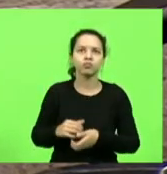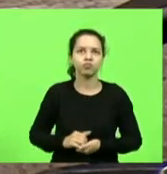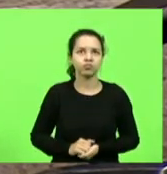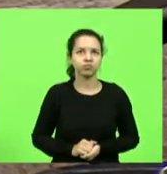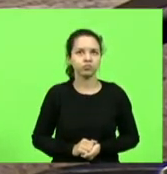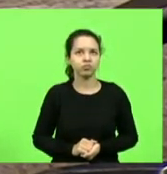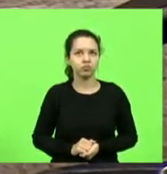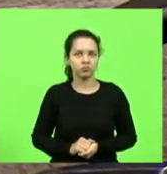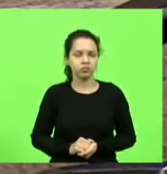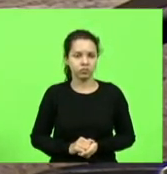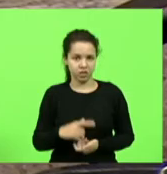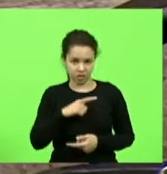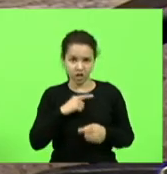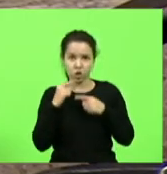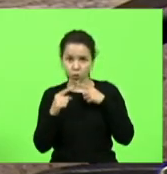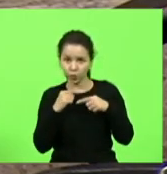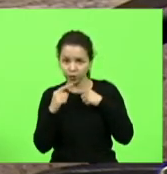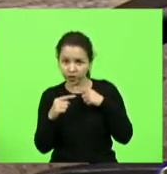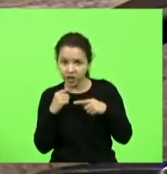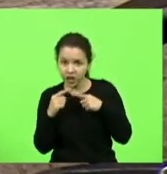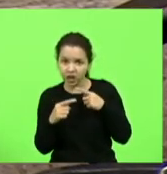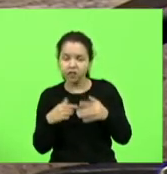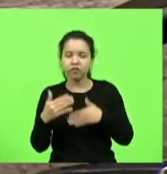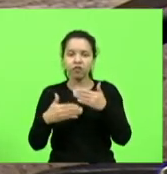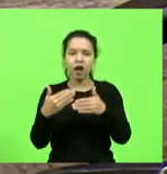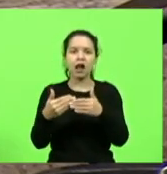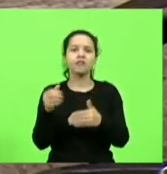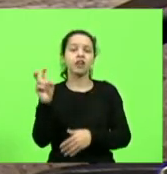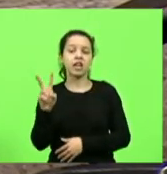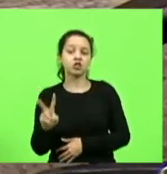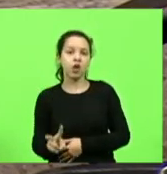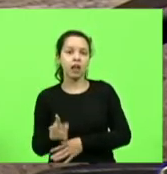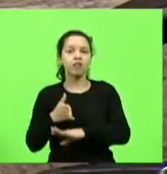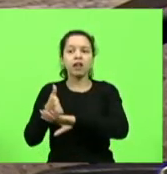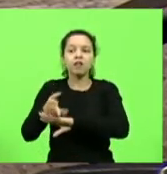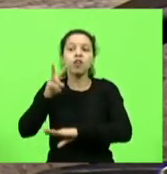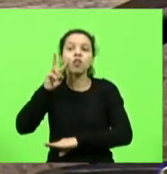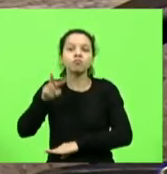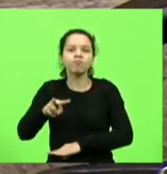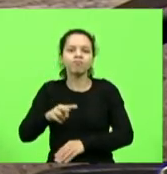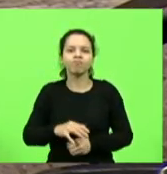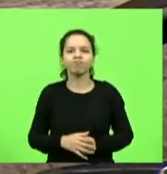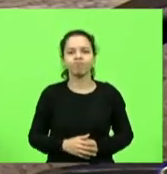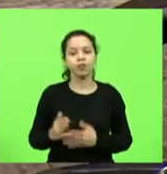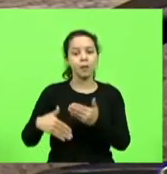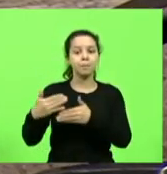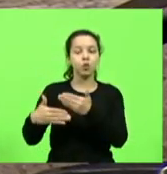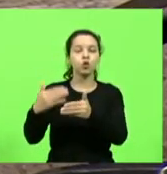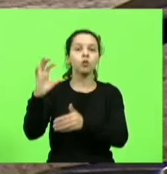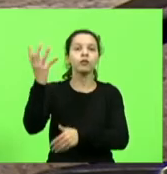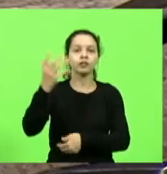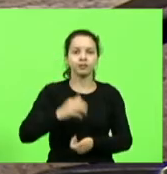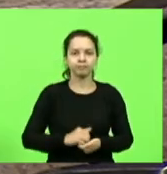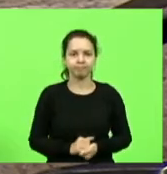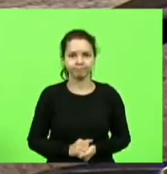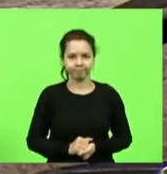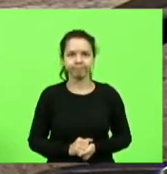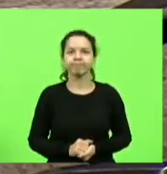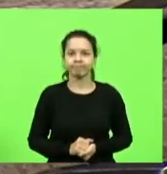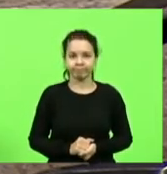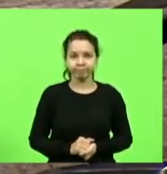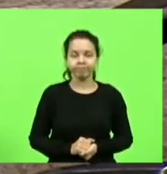Qualquer dúvida de como isso termina, vai ali na Venezuela dar uma olhada. Como que isso vai terminar? Isso tem início e